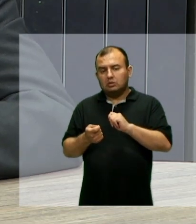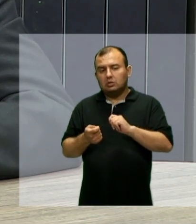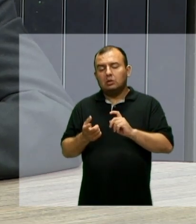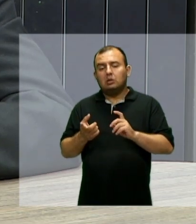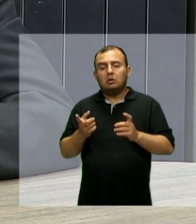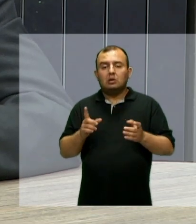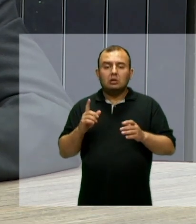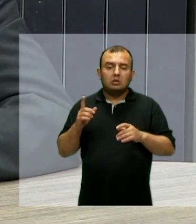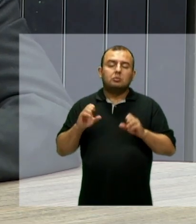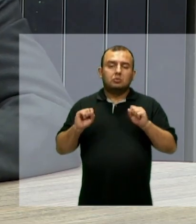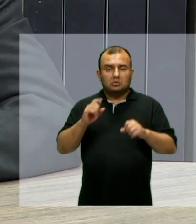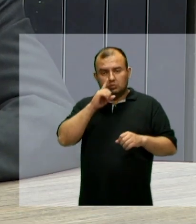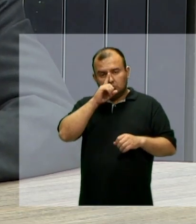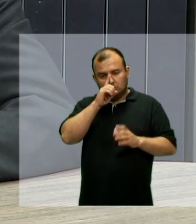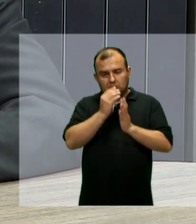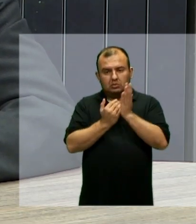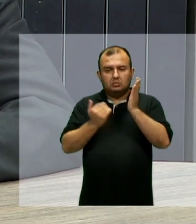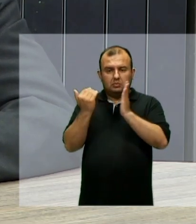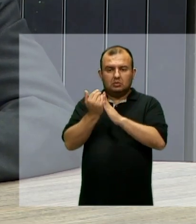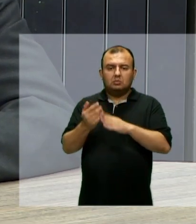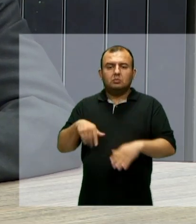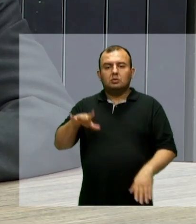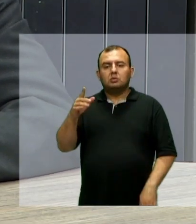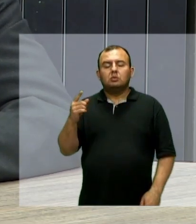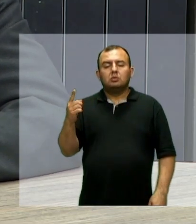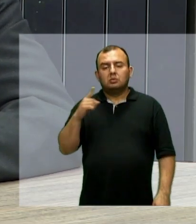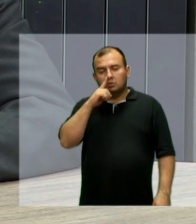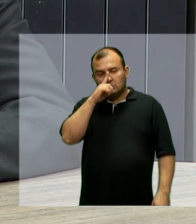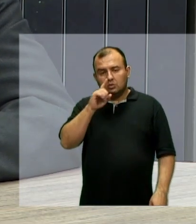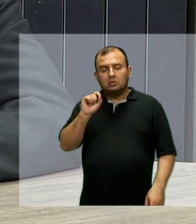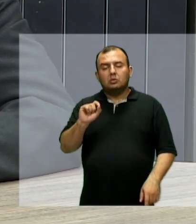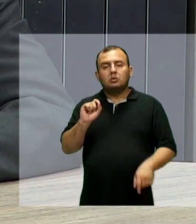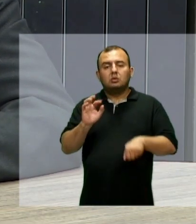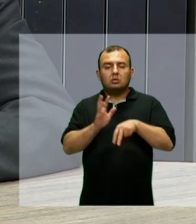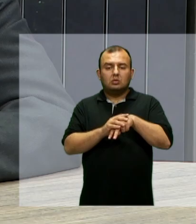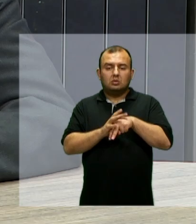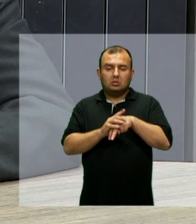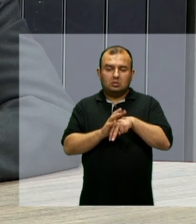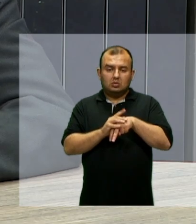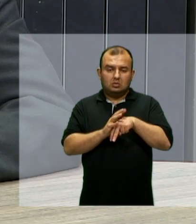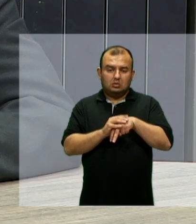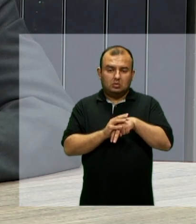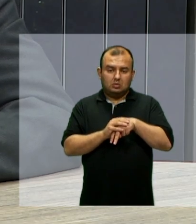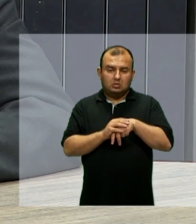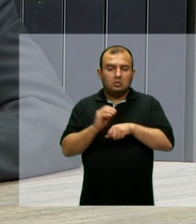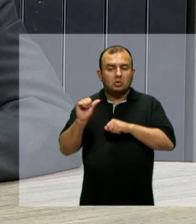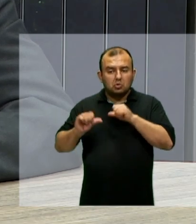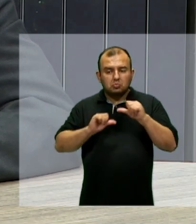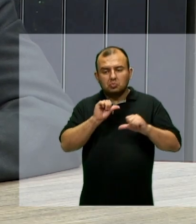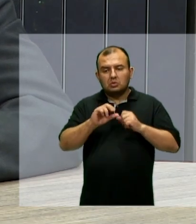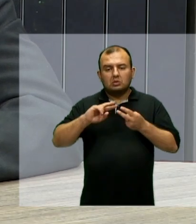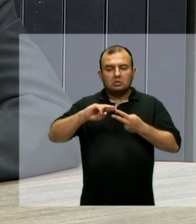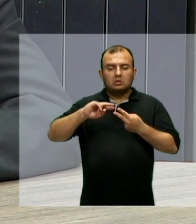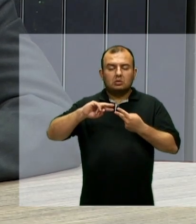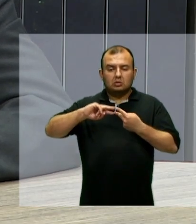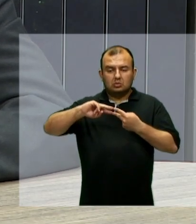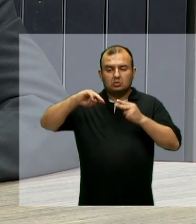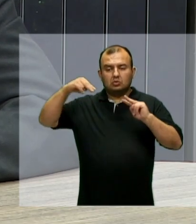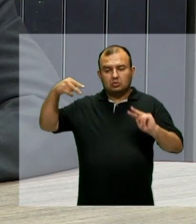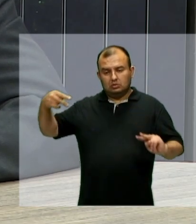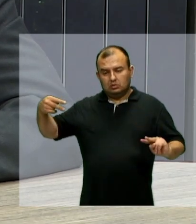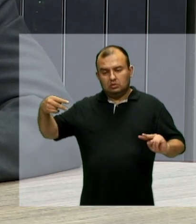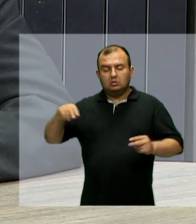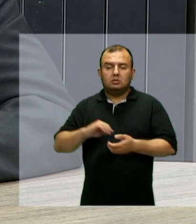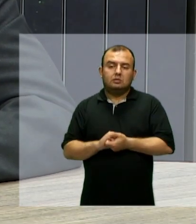teoricamente, aumenta o meu risco. Mas o grande risco são as pacientes que têm as mutações genéticas, né?